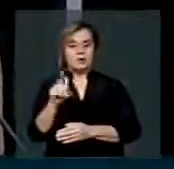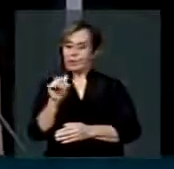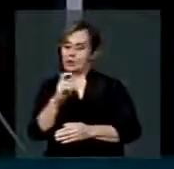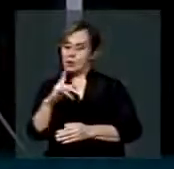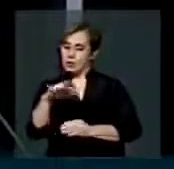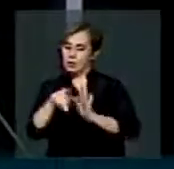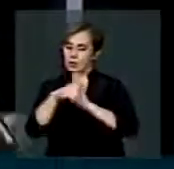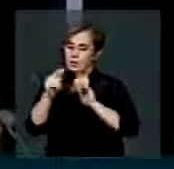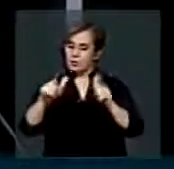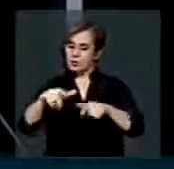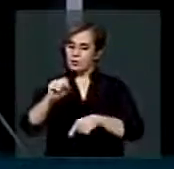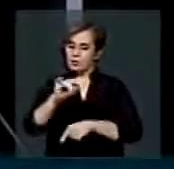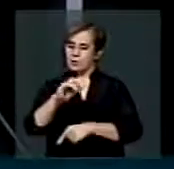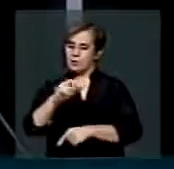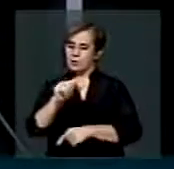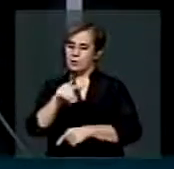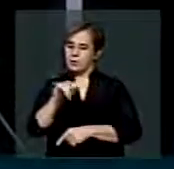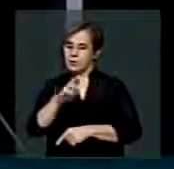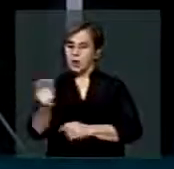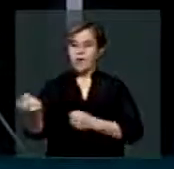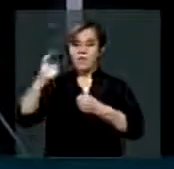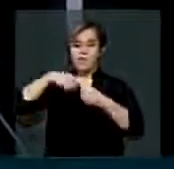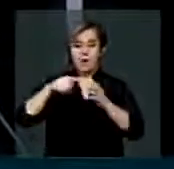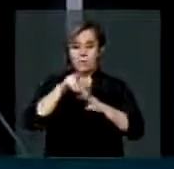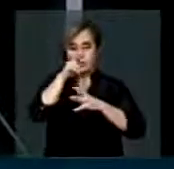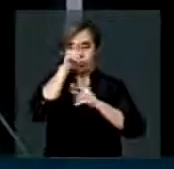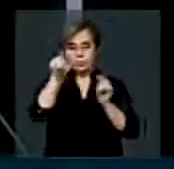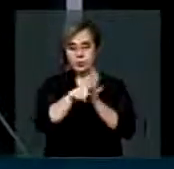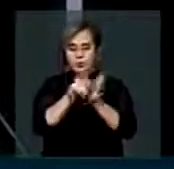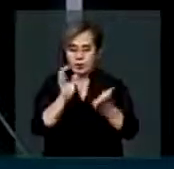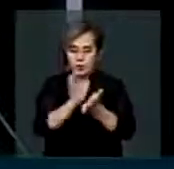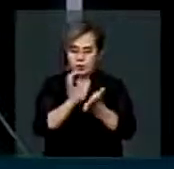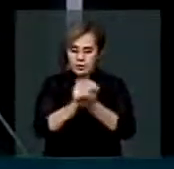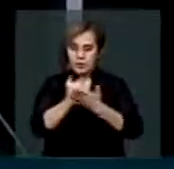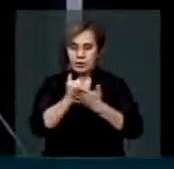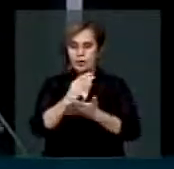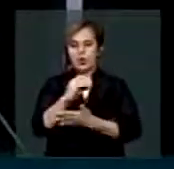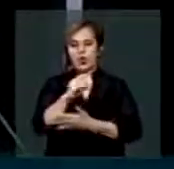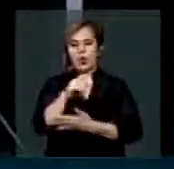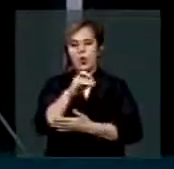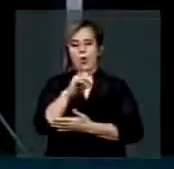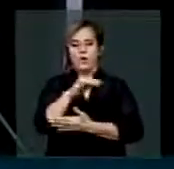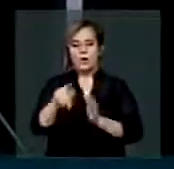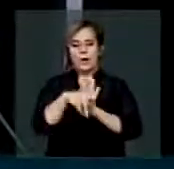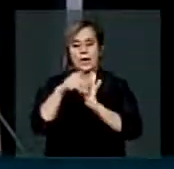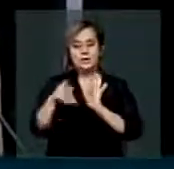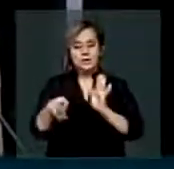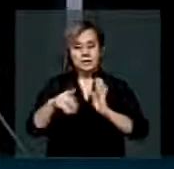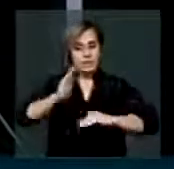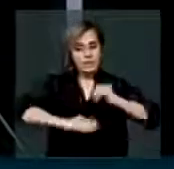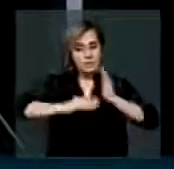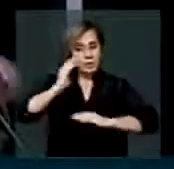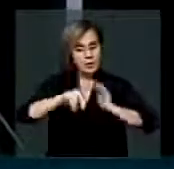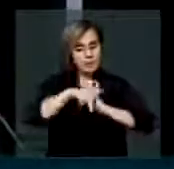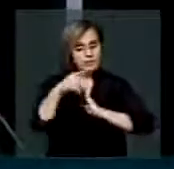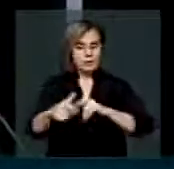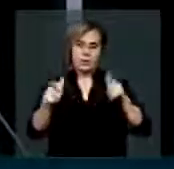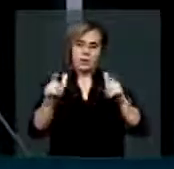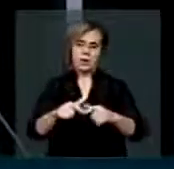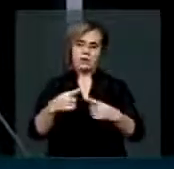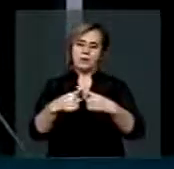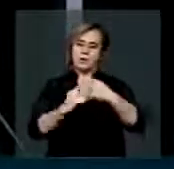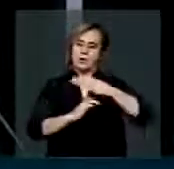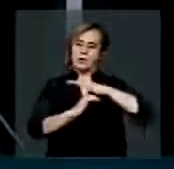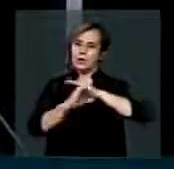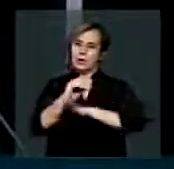da Serra Pelada volte para o poder da cooperativa, para o poder dos garimpeiros, porque a